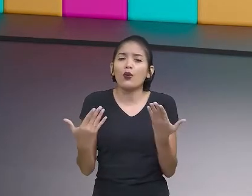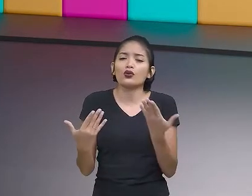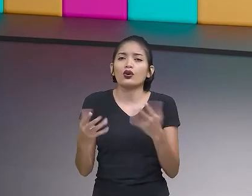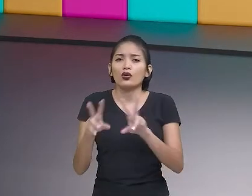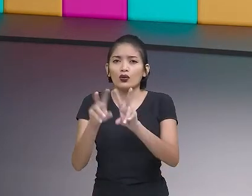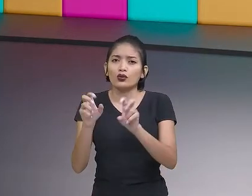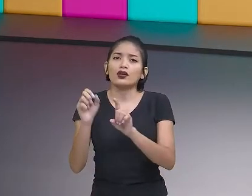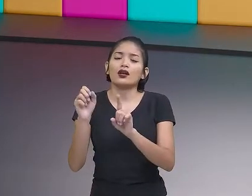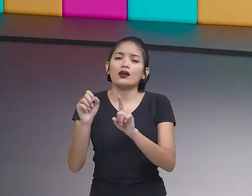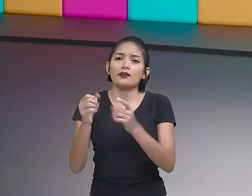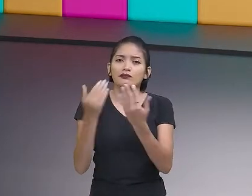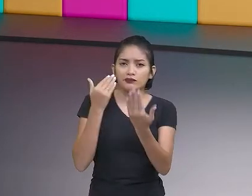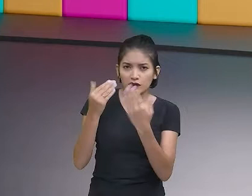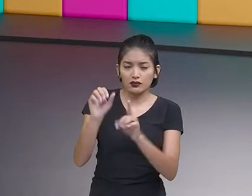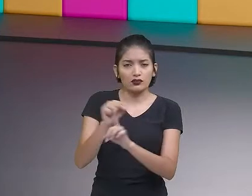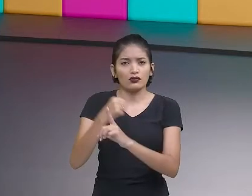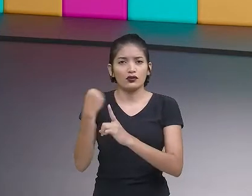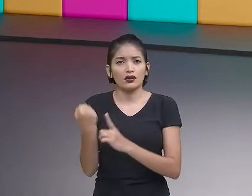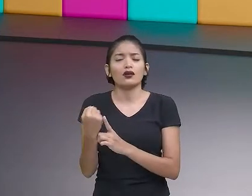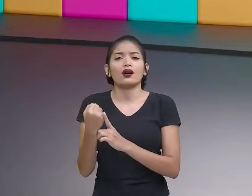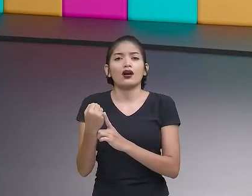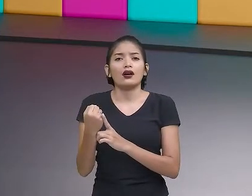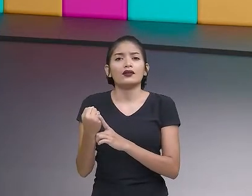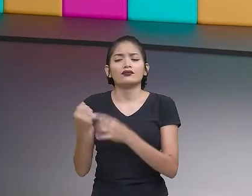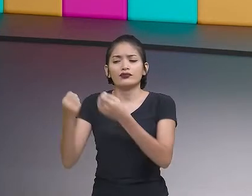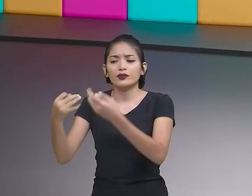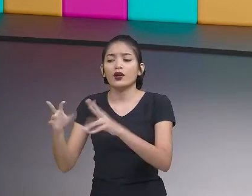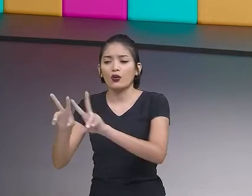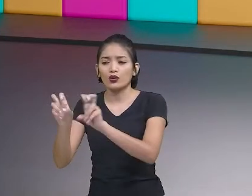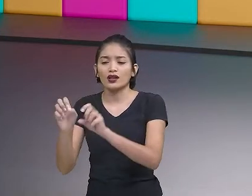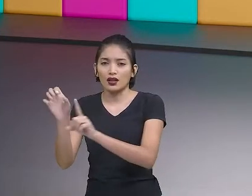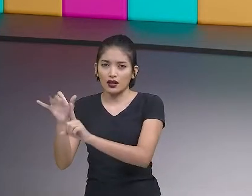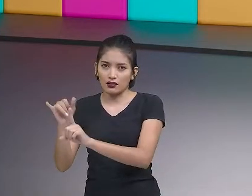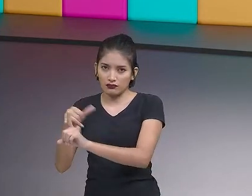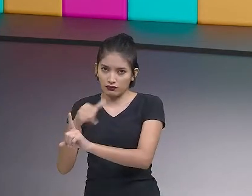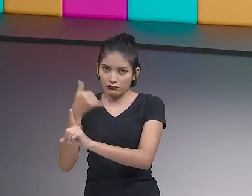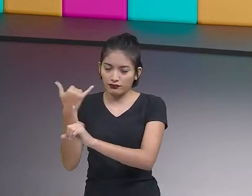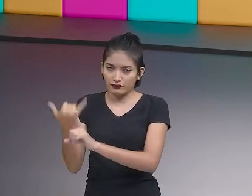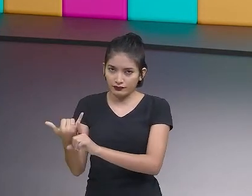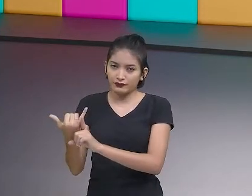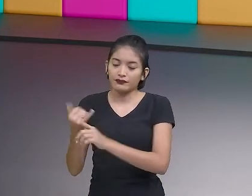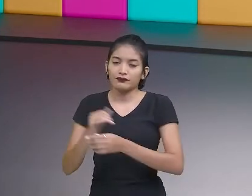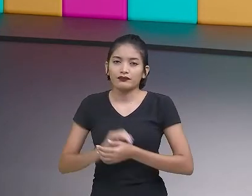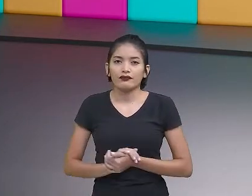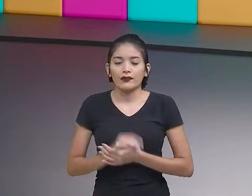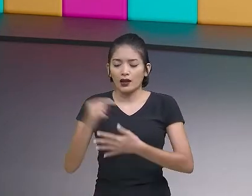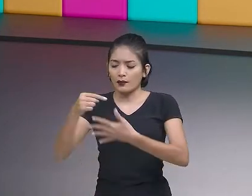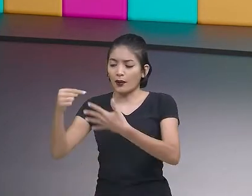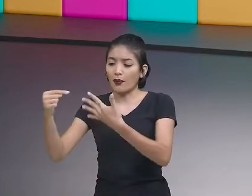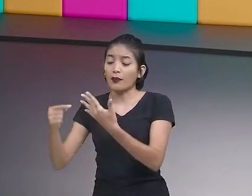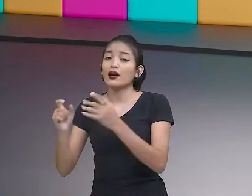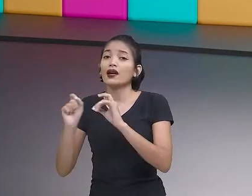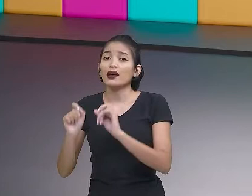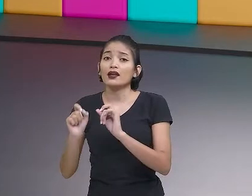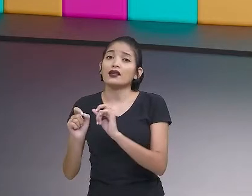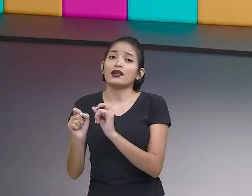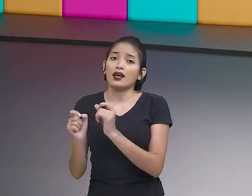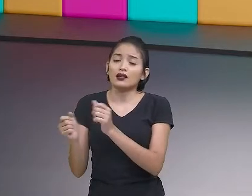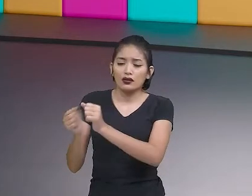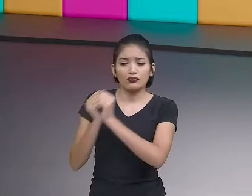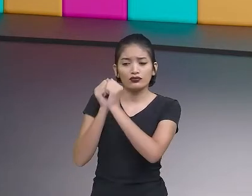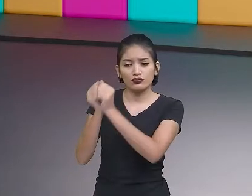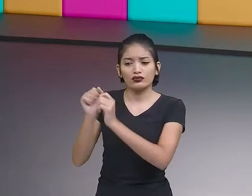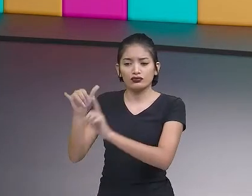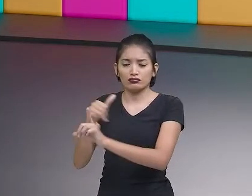eu chamei a atenção para vocês do bullying, né? Quais são as consequências do bullying, quem participa do bullying,